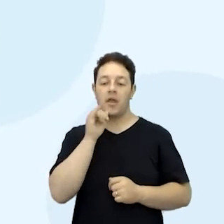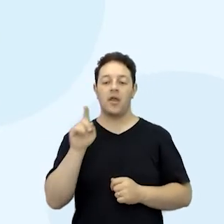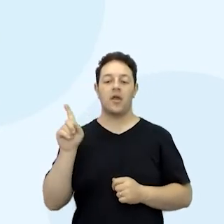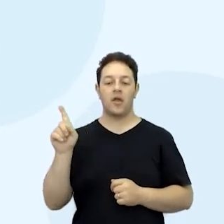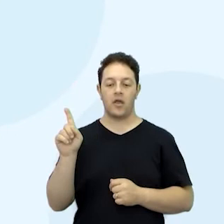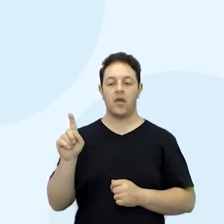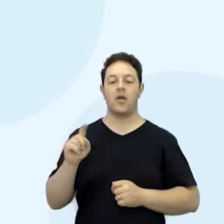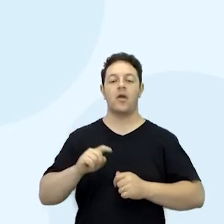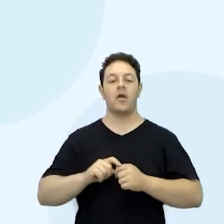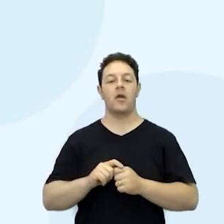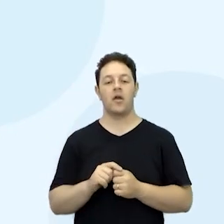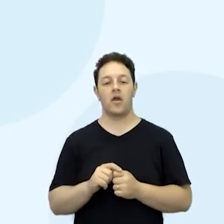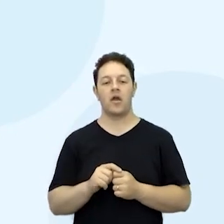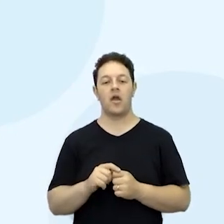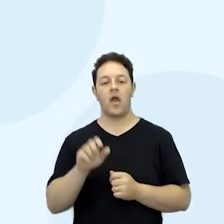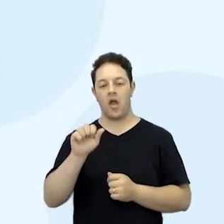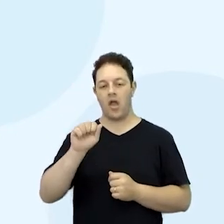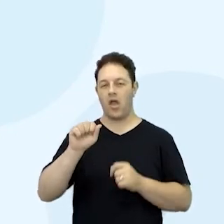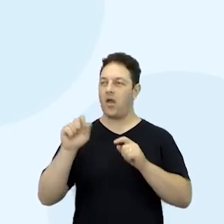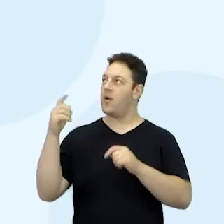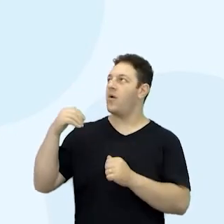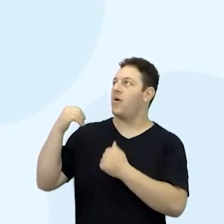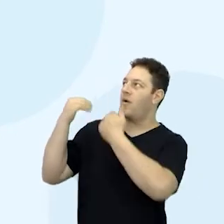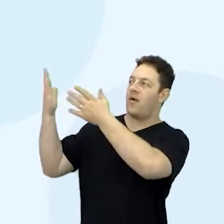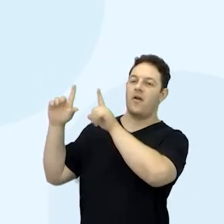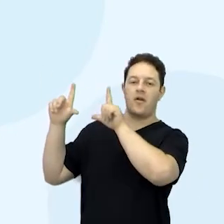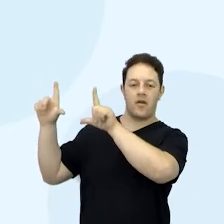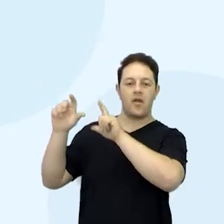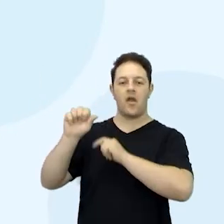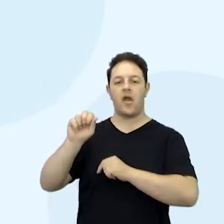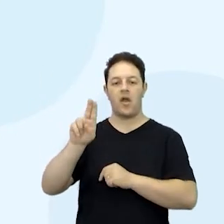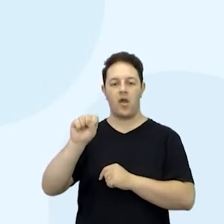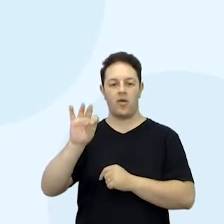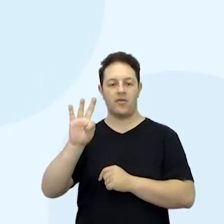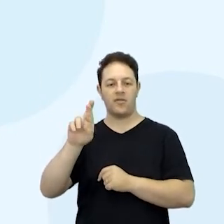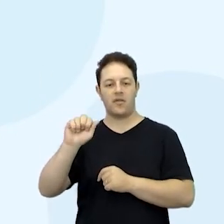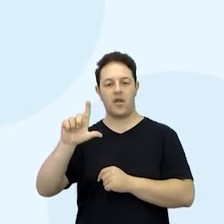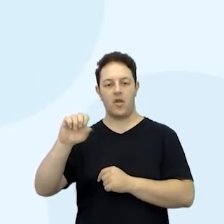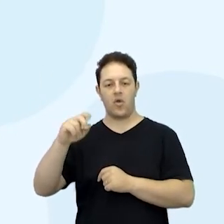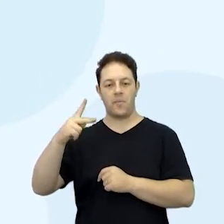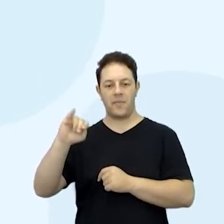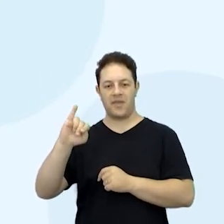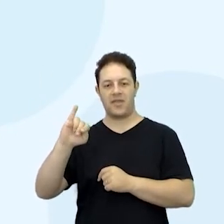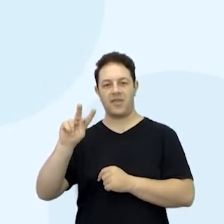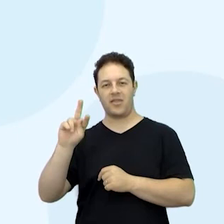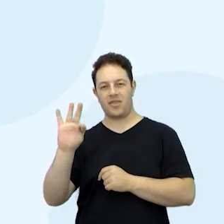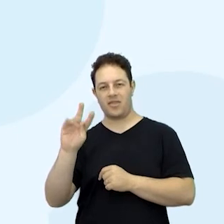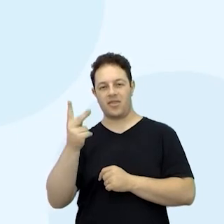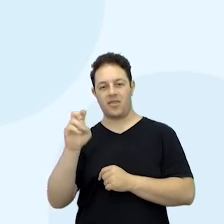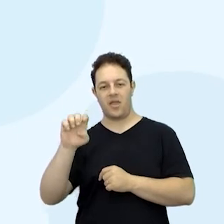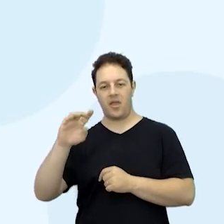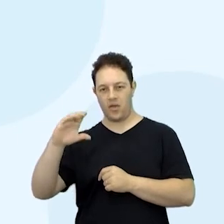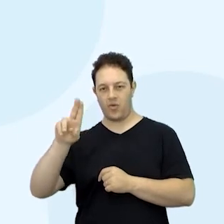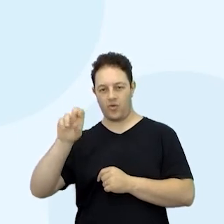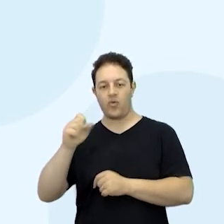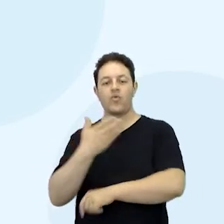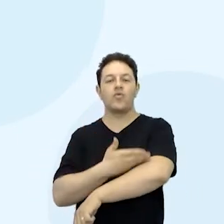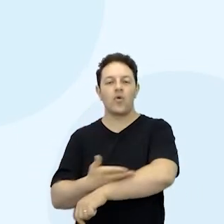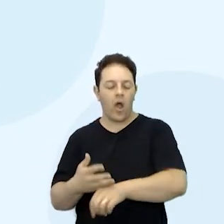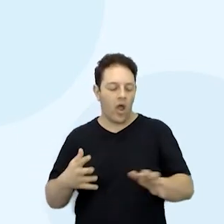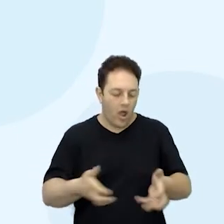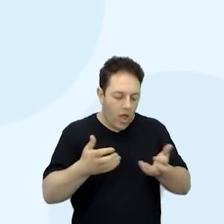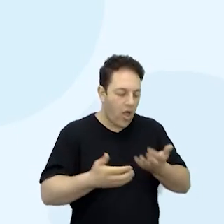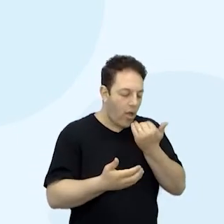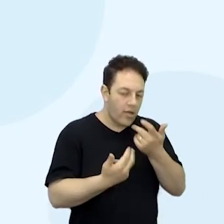Australopithecus que eram nômades da coletores já com uma deles que ele já tem a habilidade de